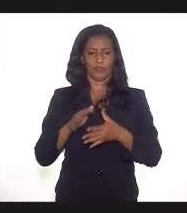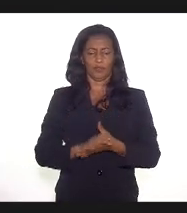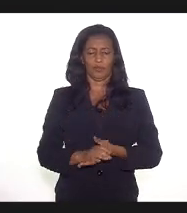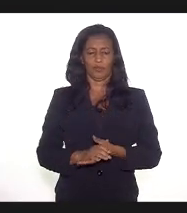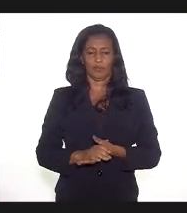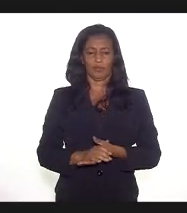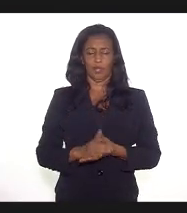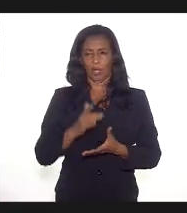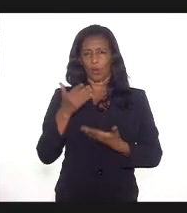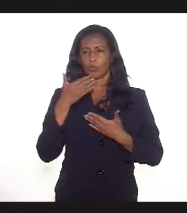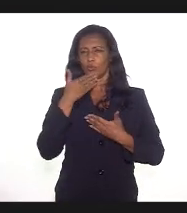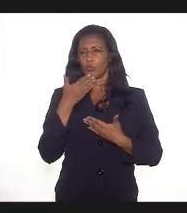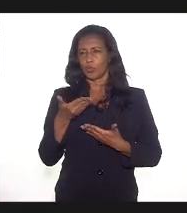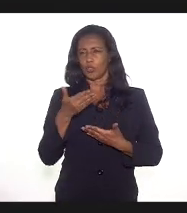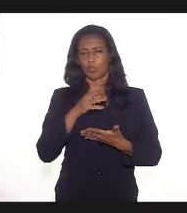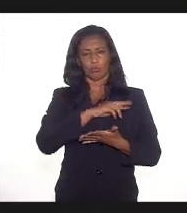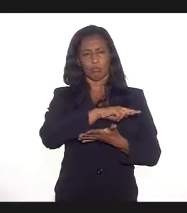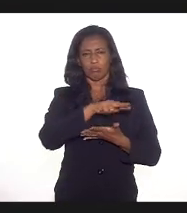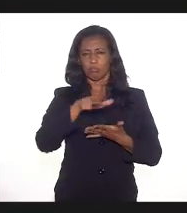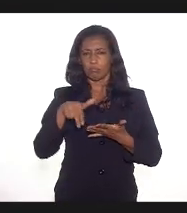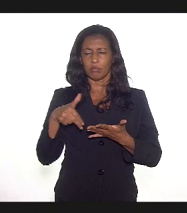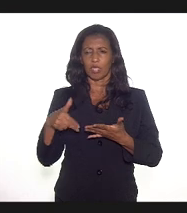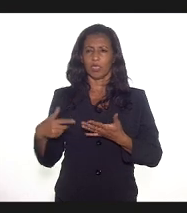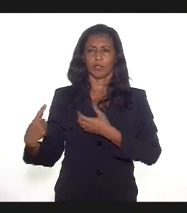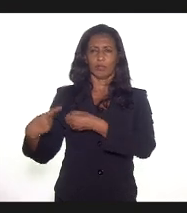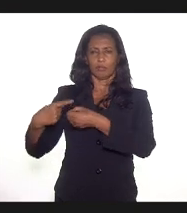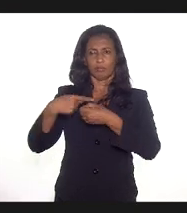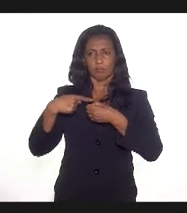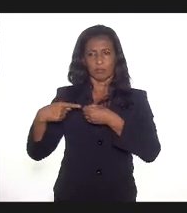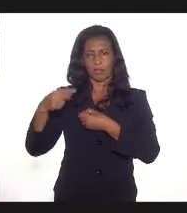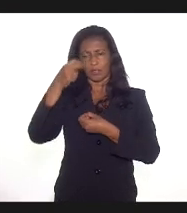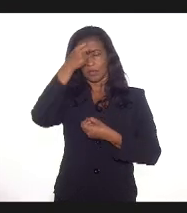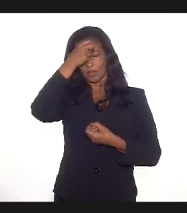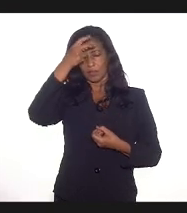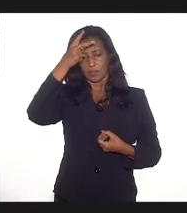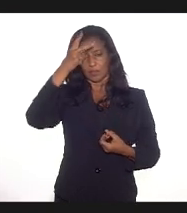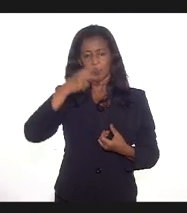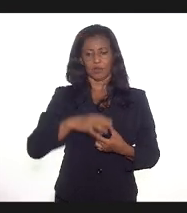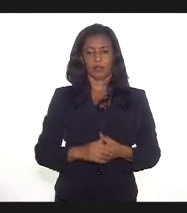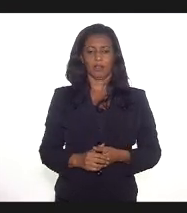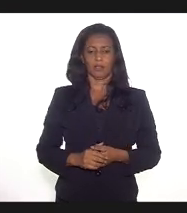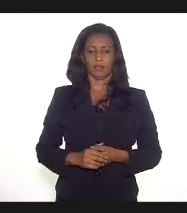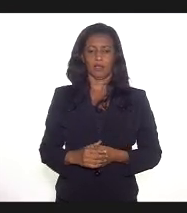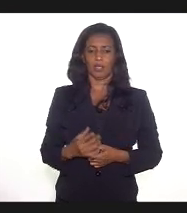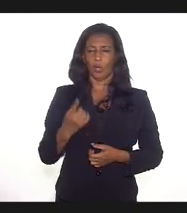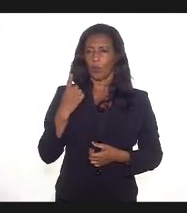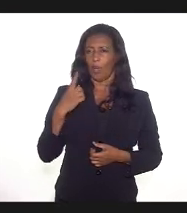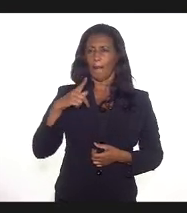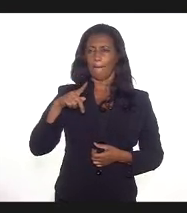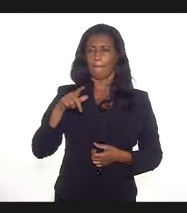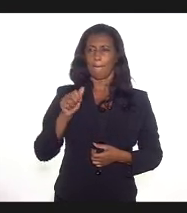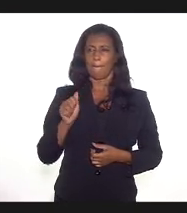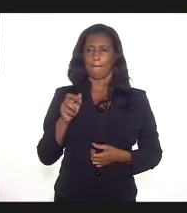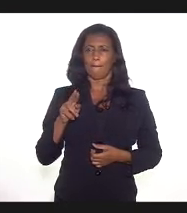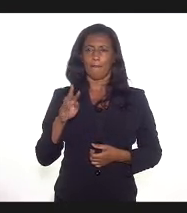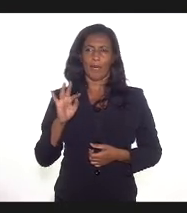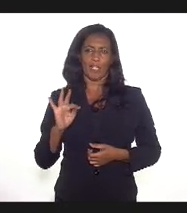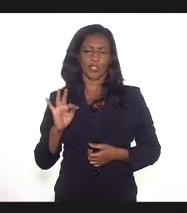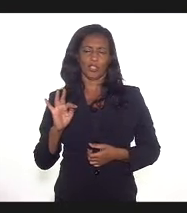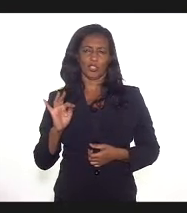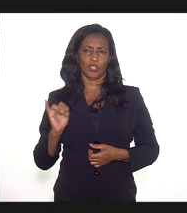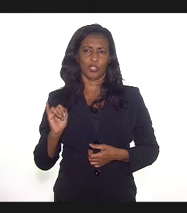as demandas de diversos municípios. Um deles, que era Partido Alferes, então eu